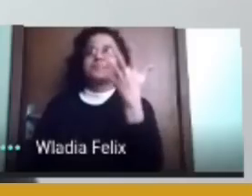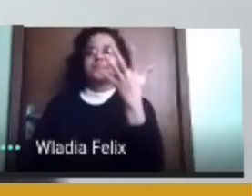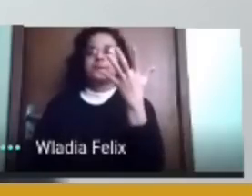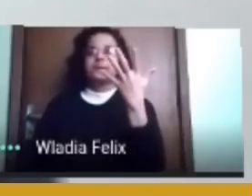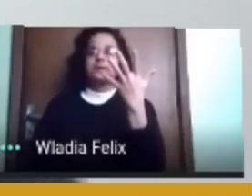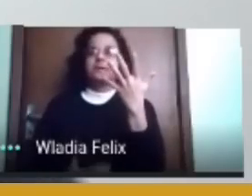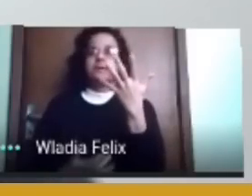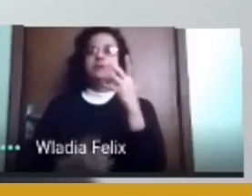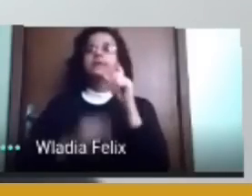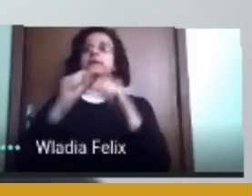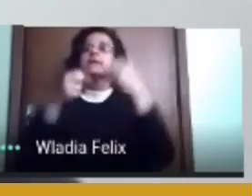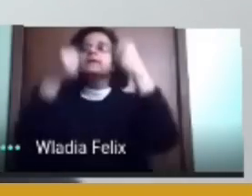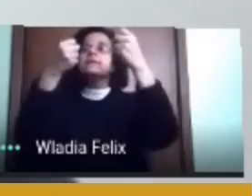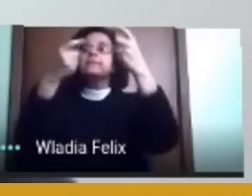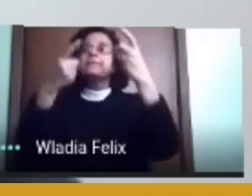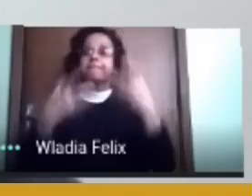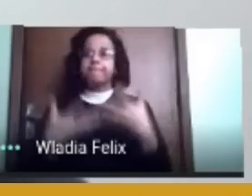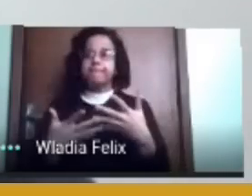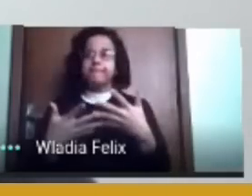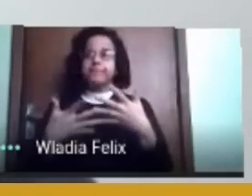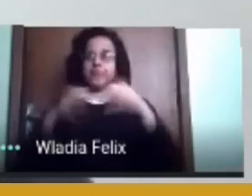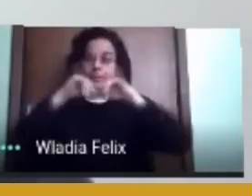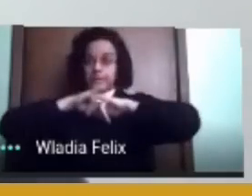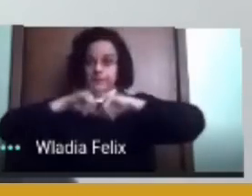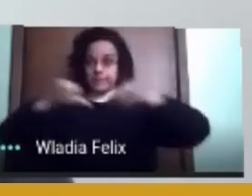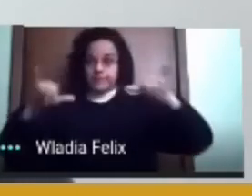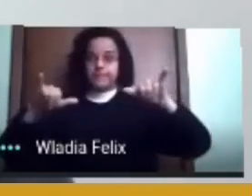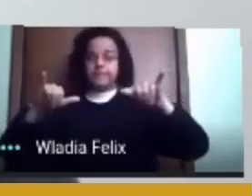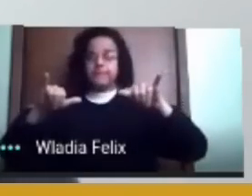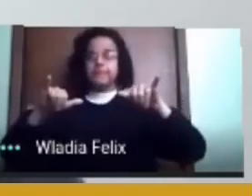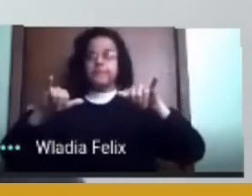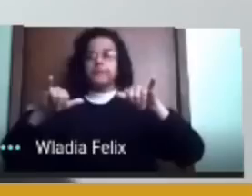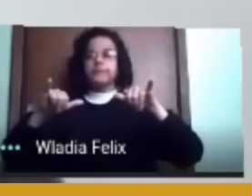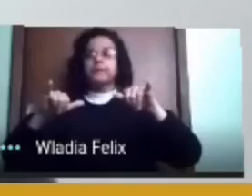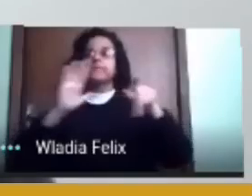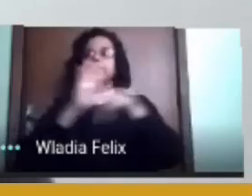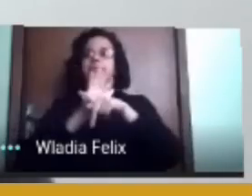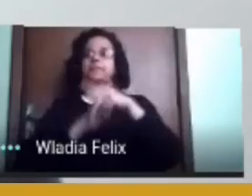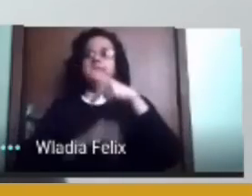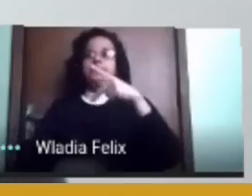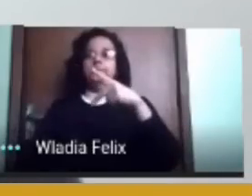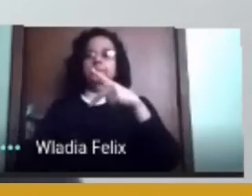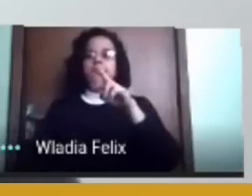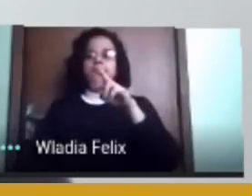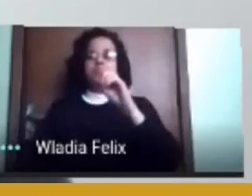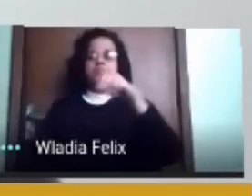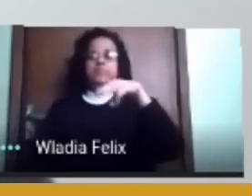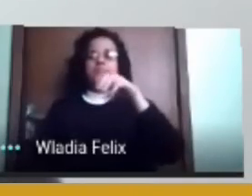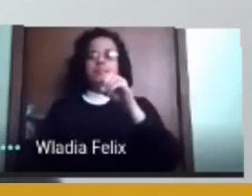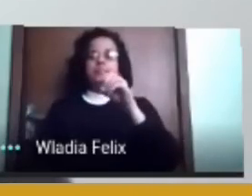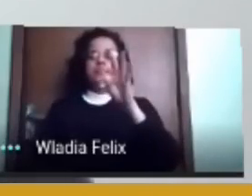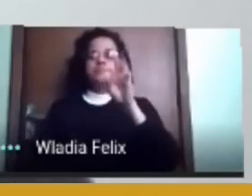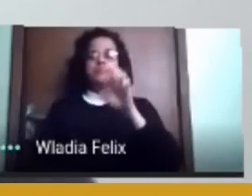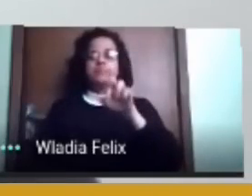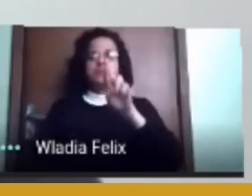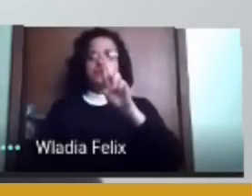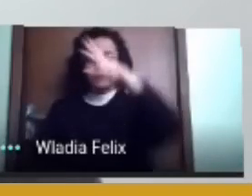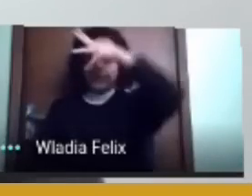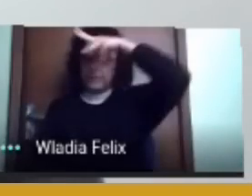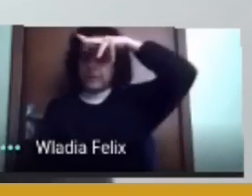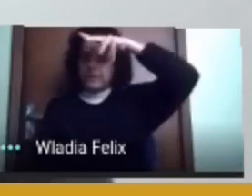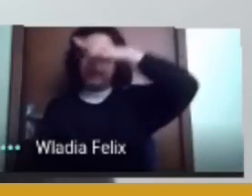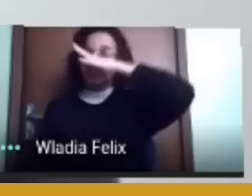notícia que eu apresento aí é o promotor da Vara da Infância e da Juventude de Araucária, o Davi Kleber de